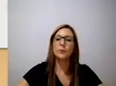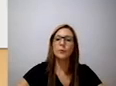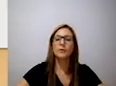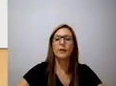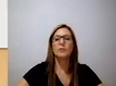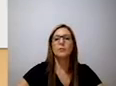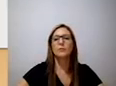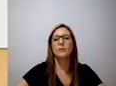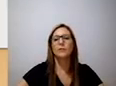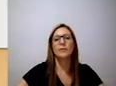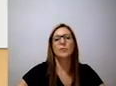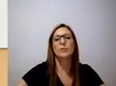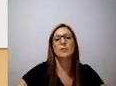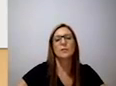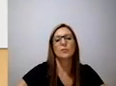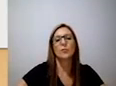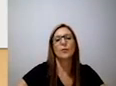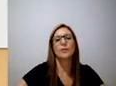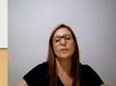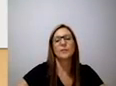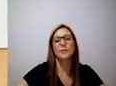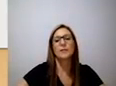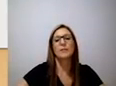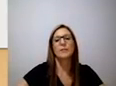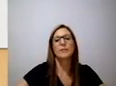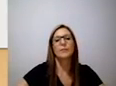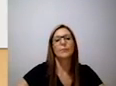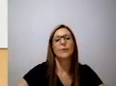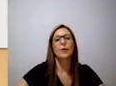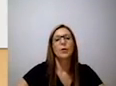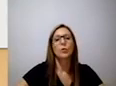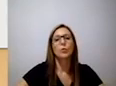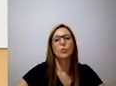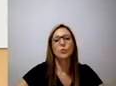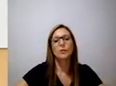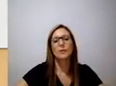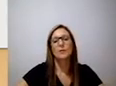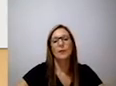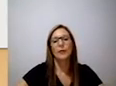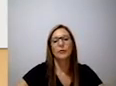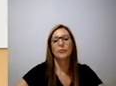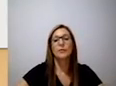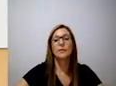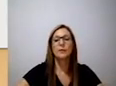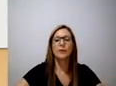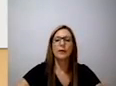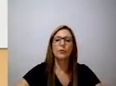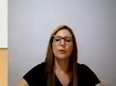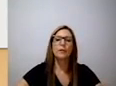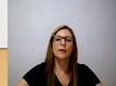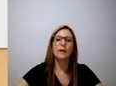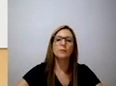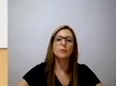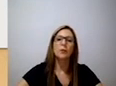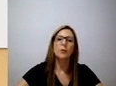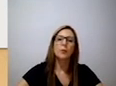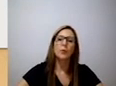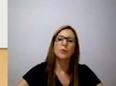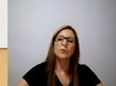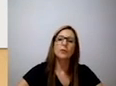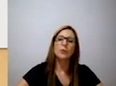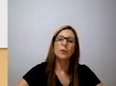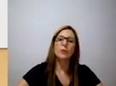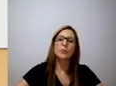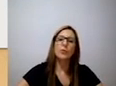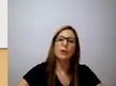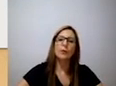não protege contra infecções sexualmente transmissíveis. O uso desses métodos não é recomendado, pois o